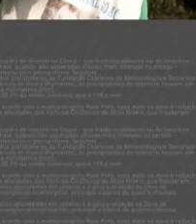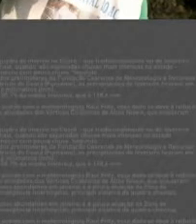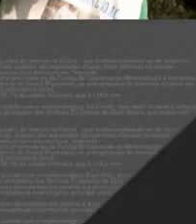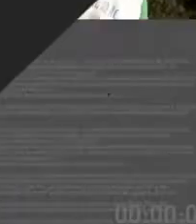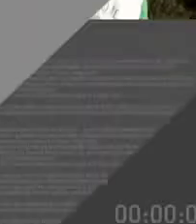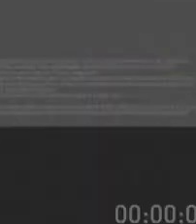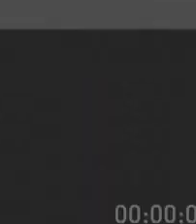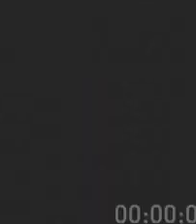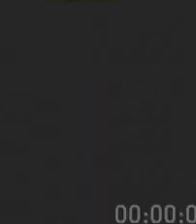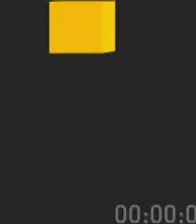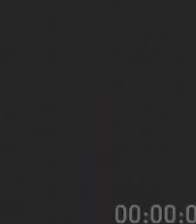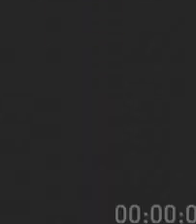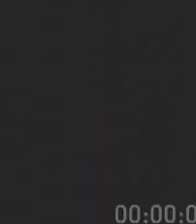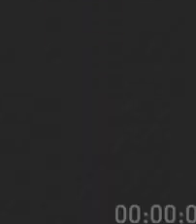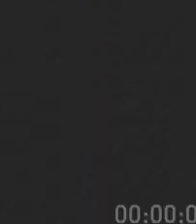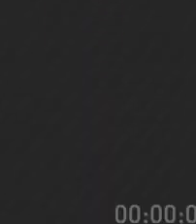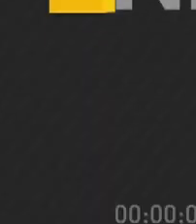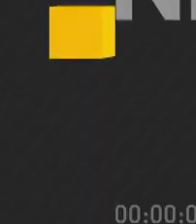ae